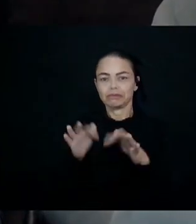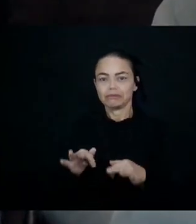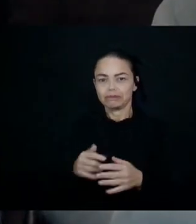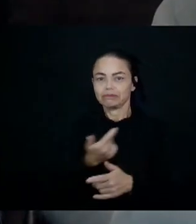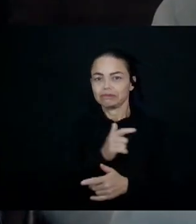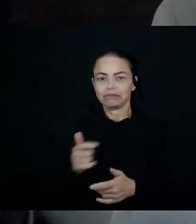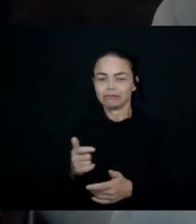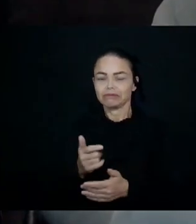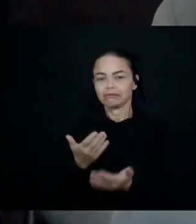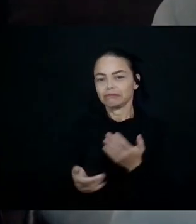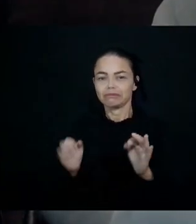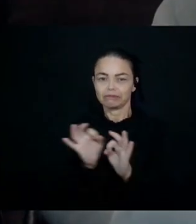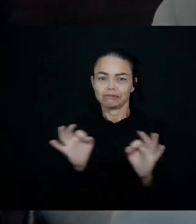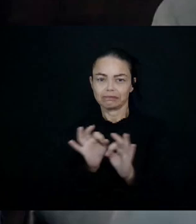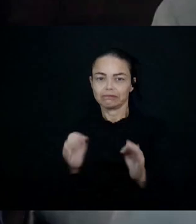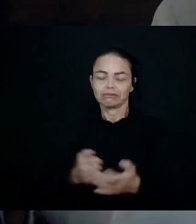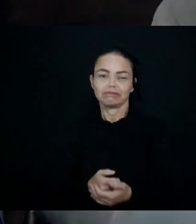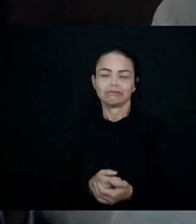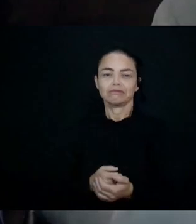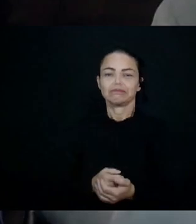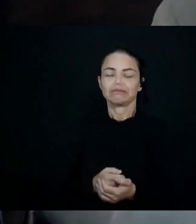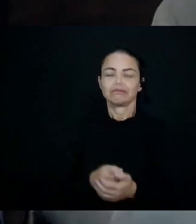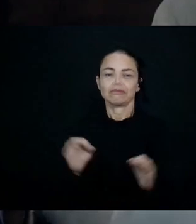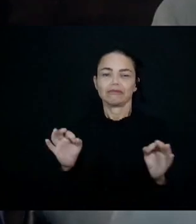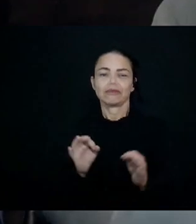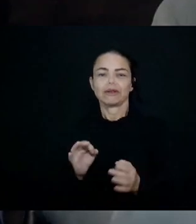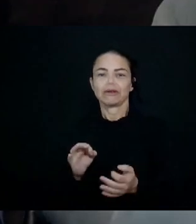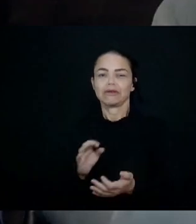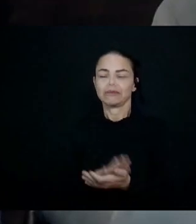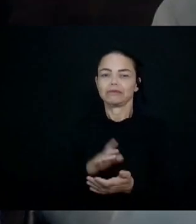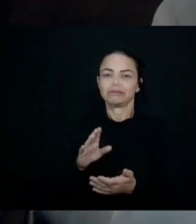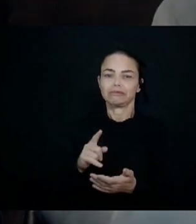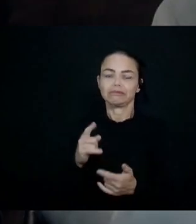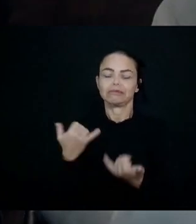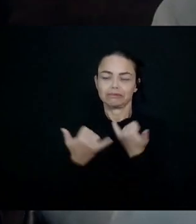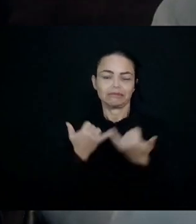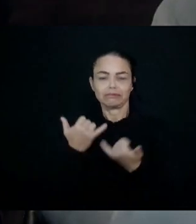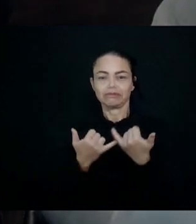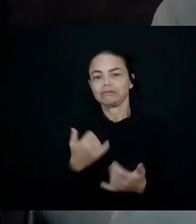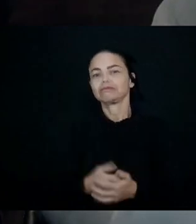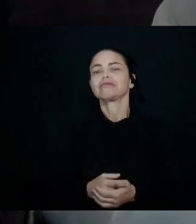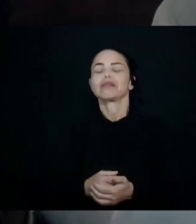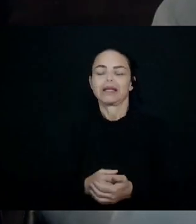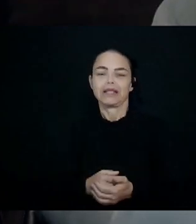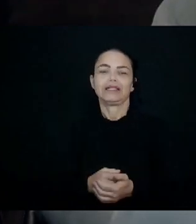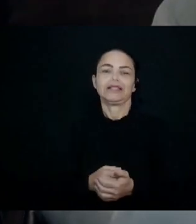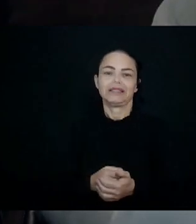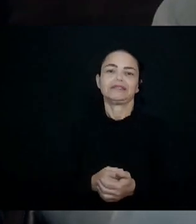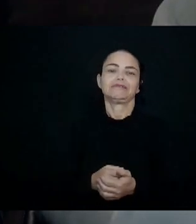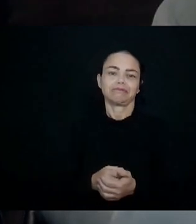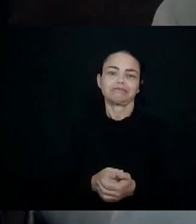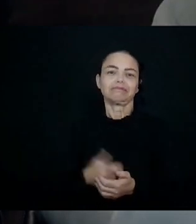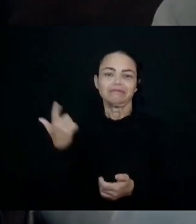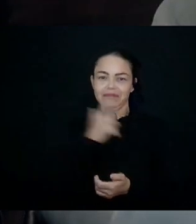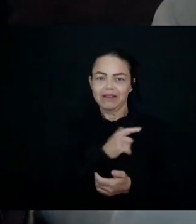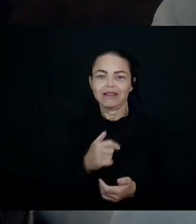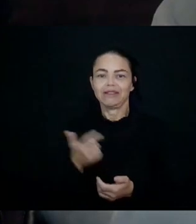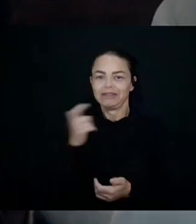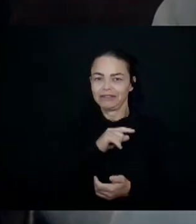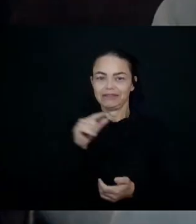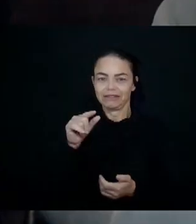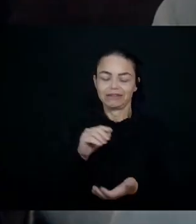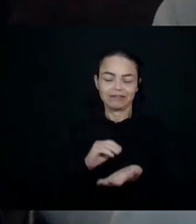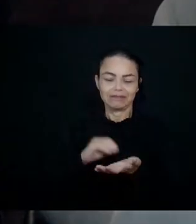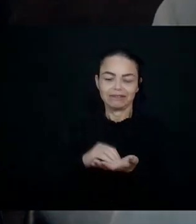perder nenhuma figurinha, só para ser mais uma diversão, assim mesmo, sabe? Mas às vezes você consegue ganhar aquela figurinha